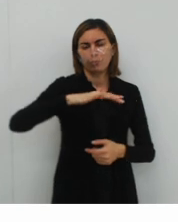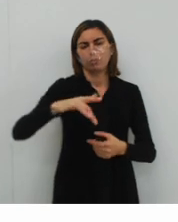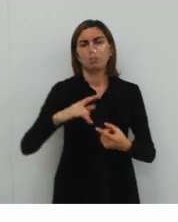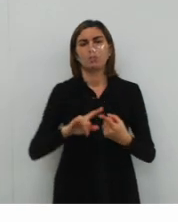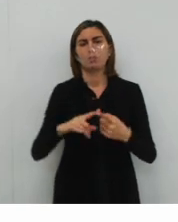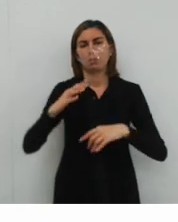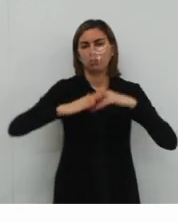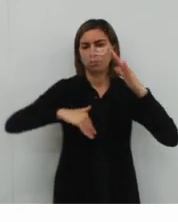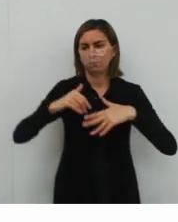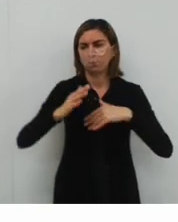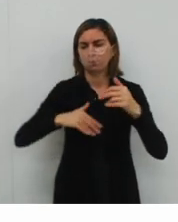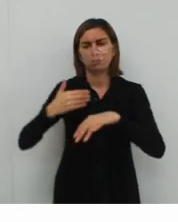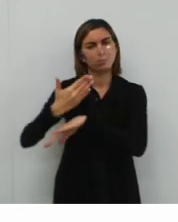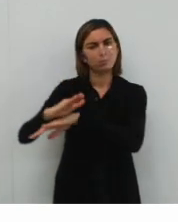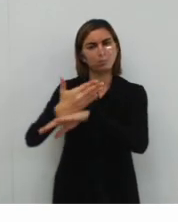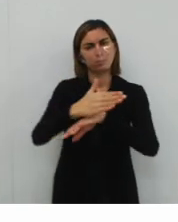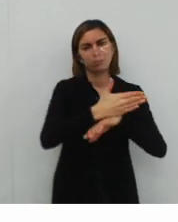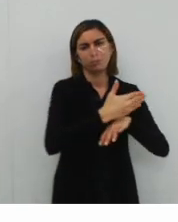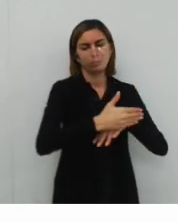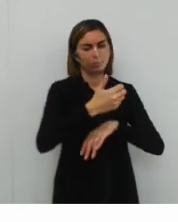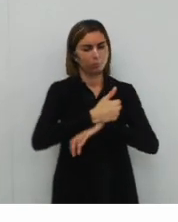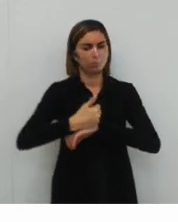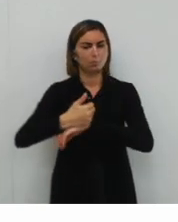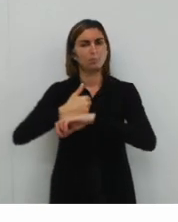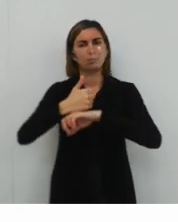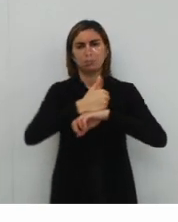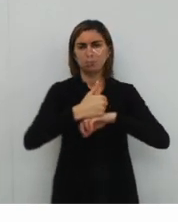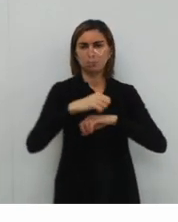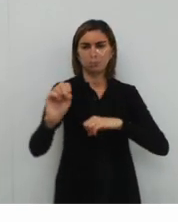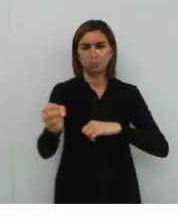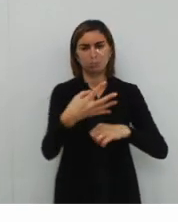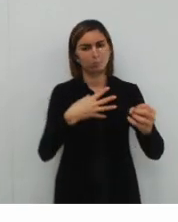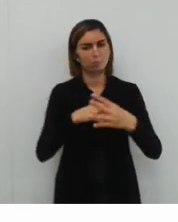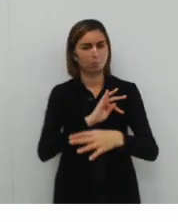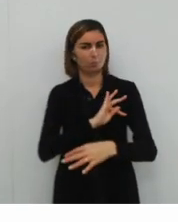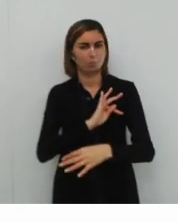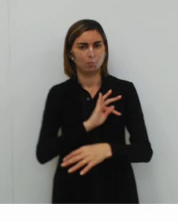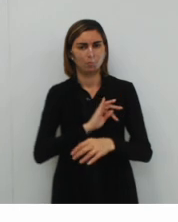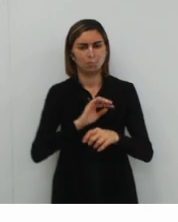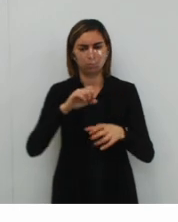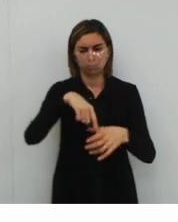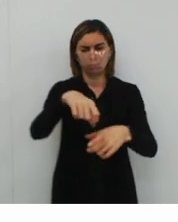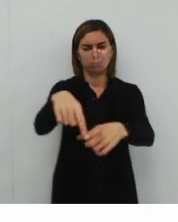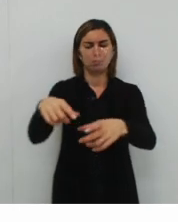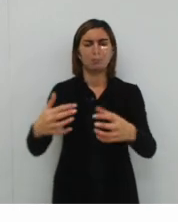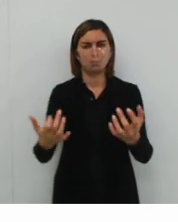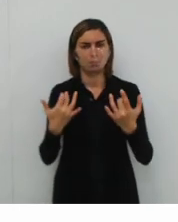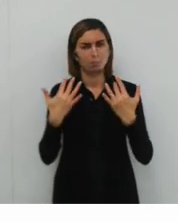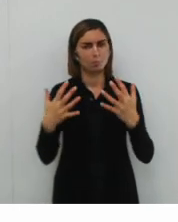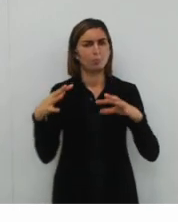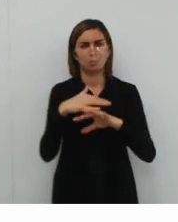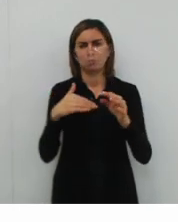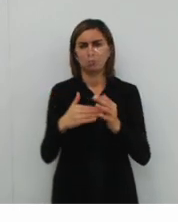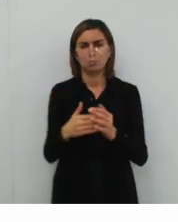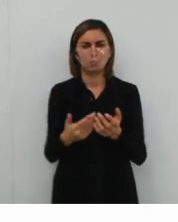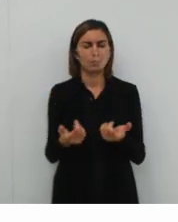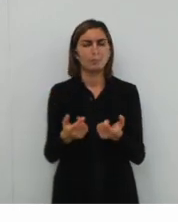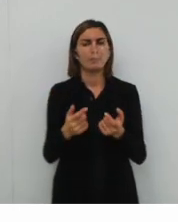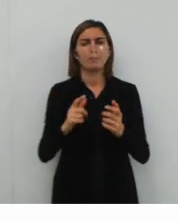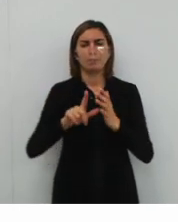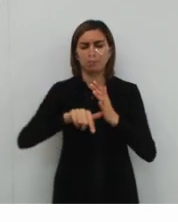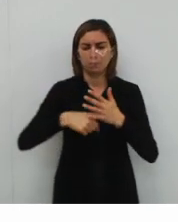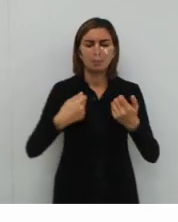A capacitação profissional de novas técnicas de produção. Tudo era muito rudimentar. Então,